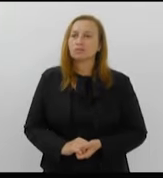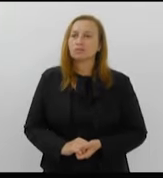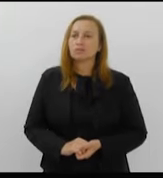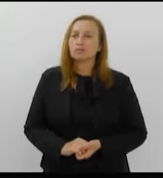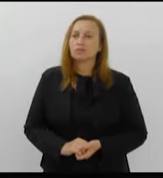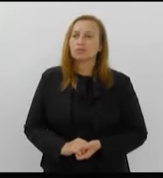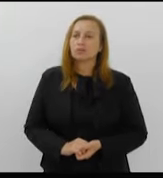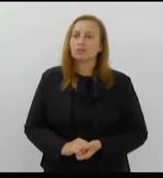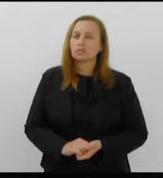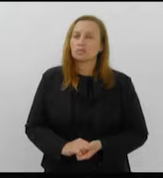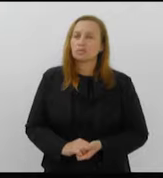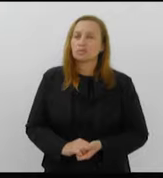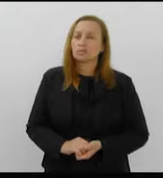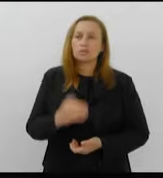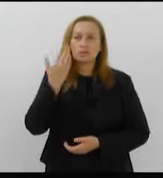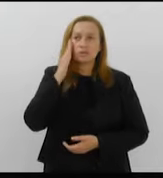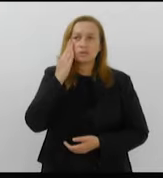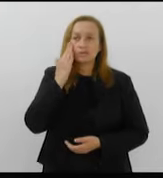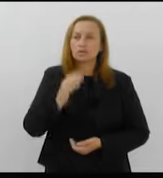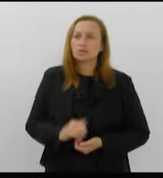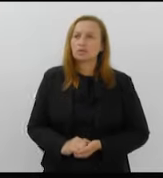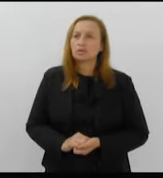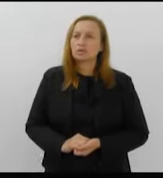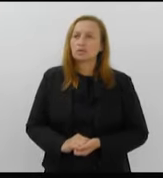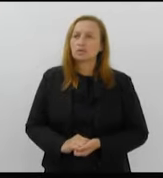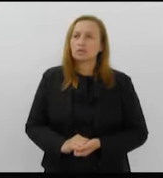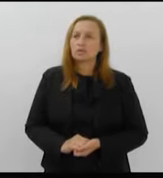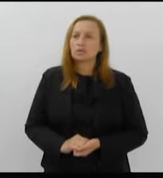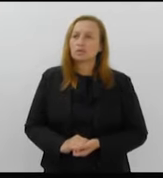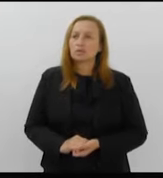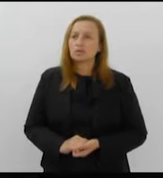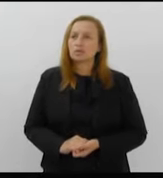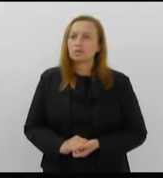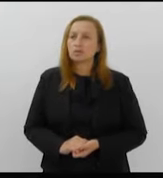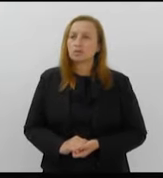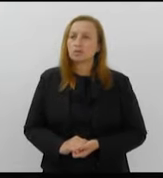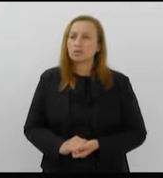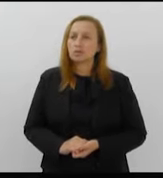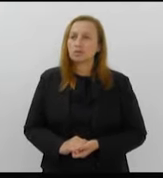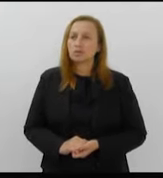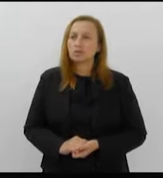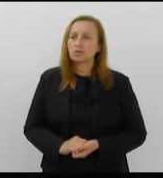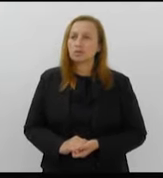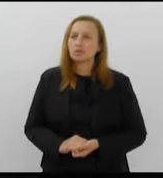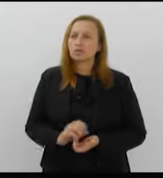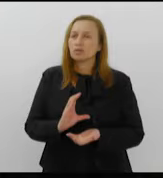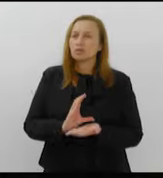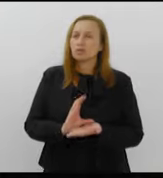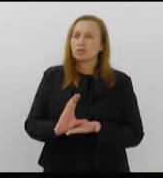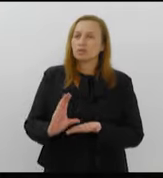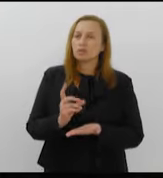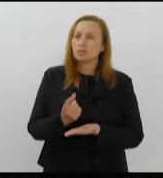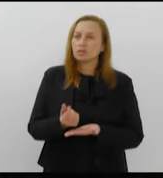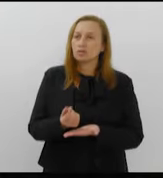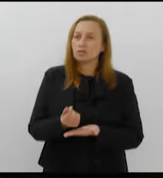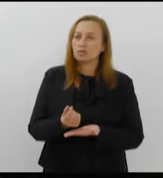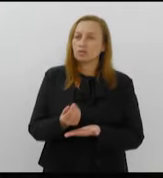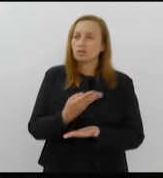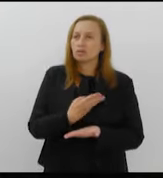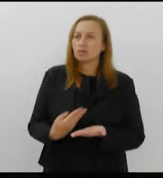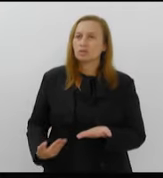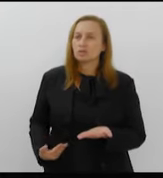faça entender minimamente como razoável a drenagem de recursos públicos para